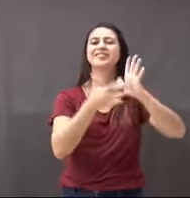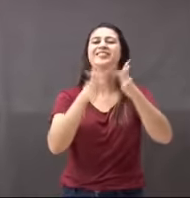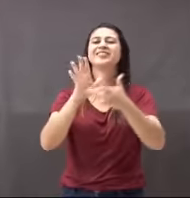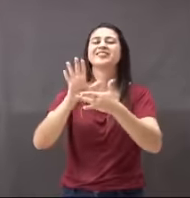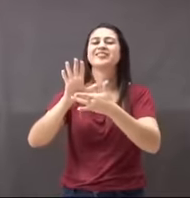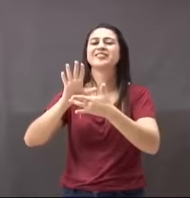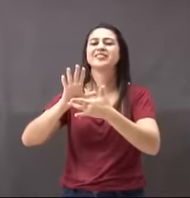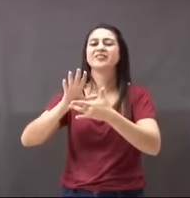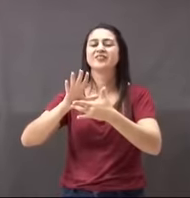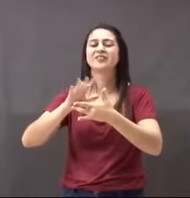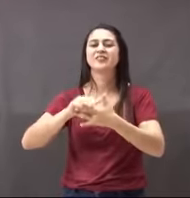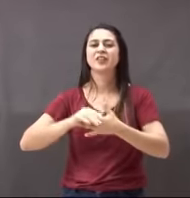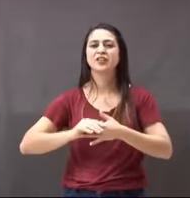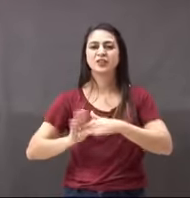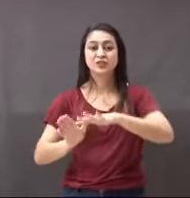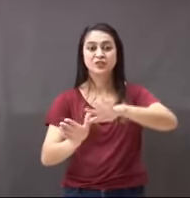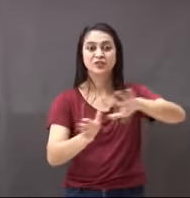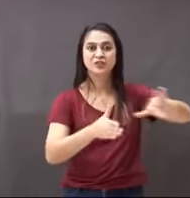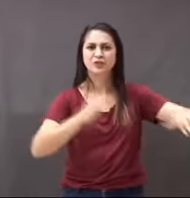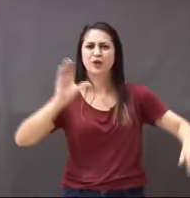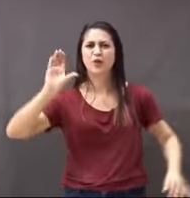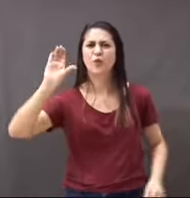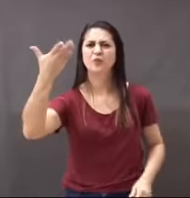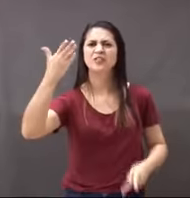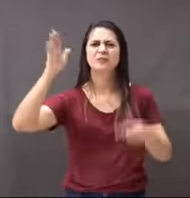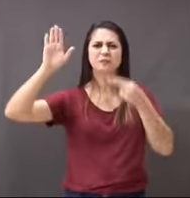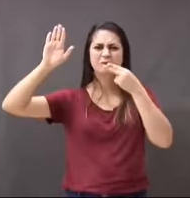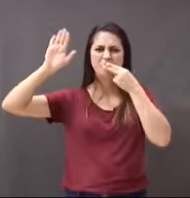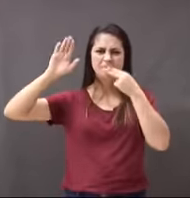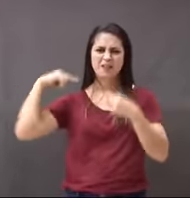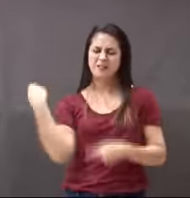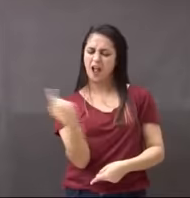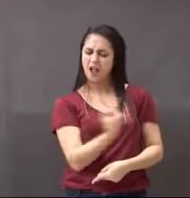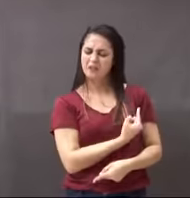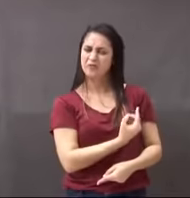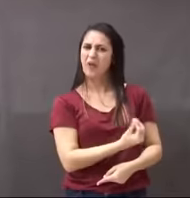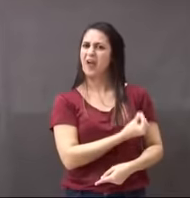Jesus vai antecipando o cumprimento de promessas na nossa vida.